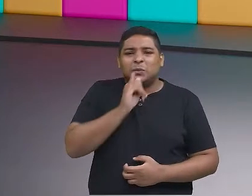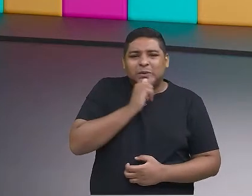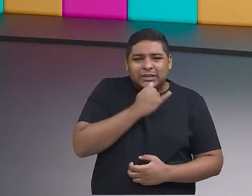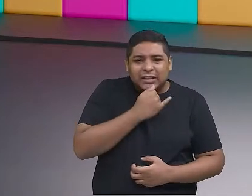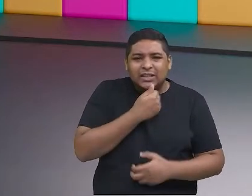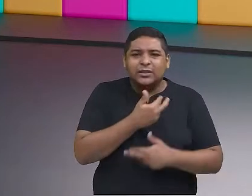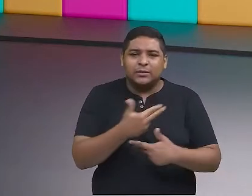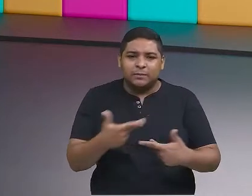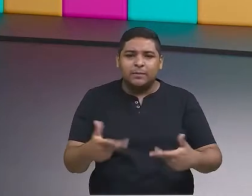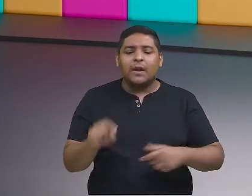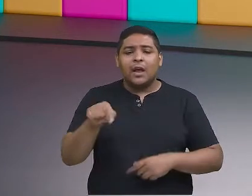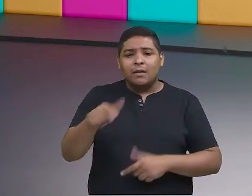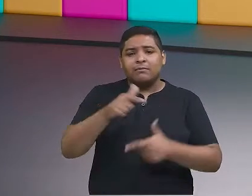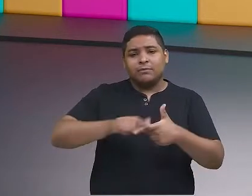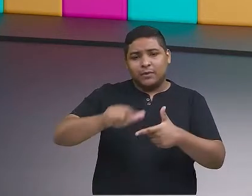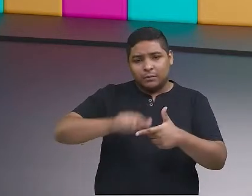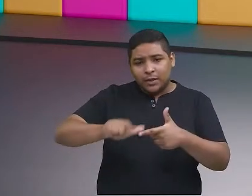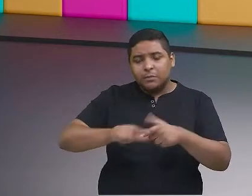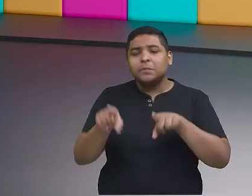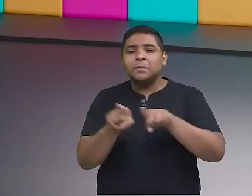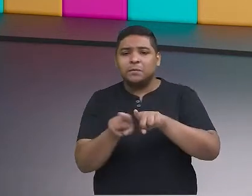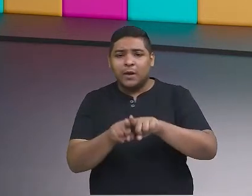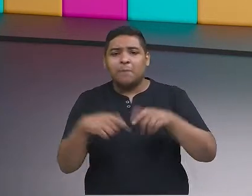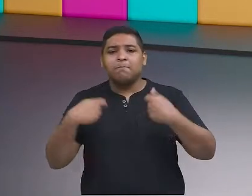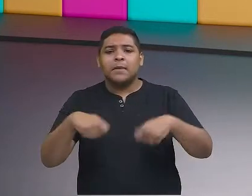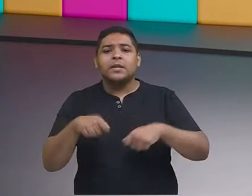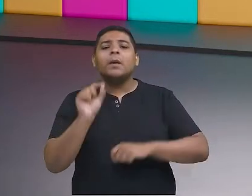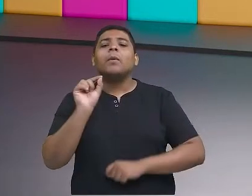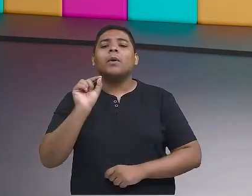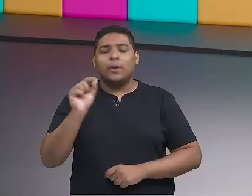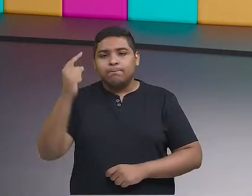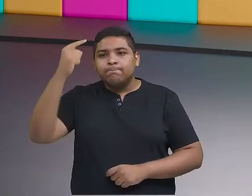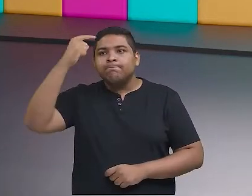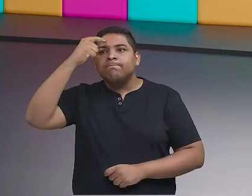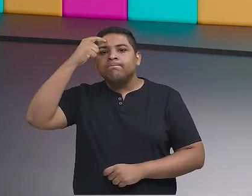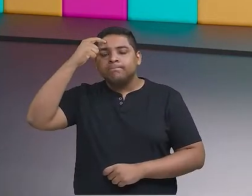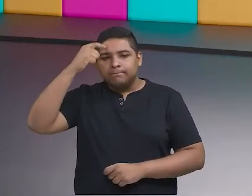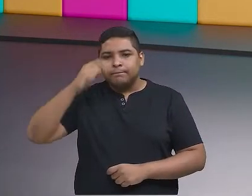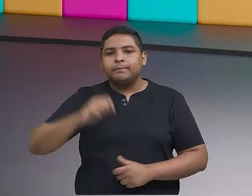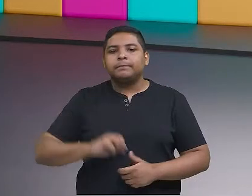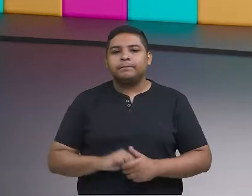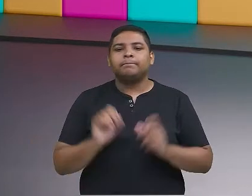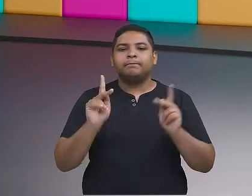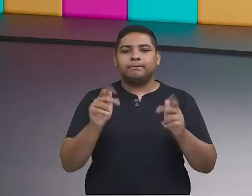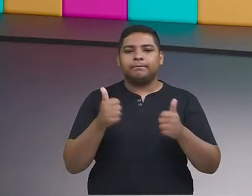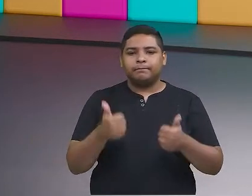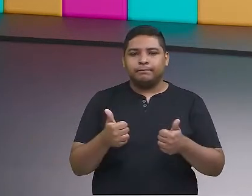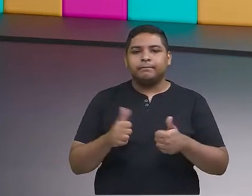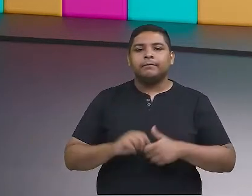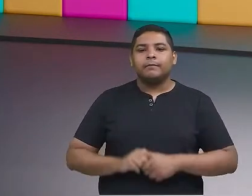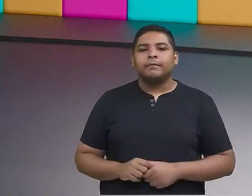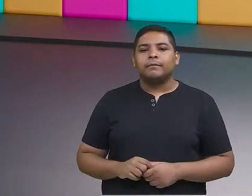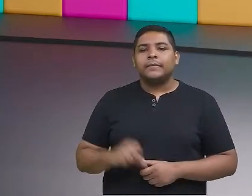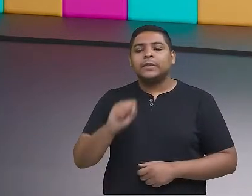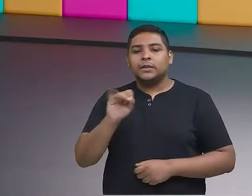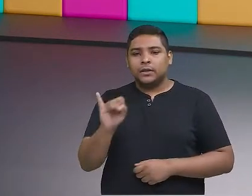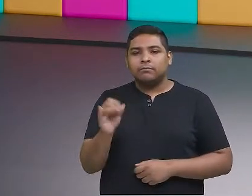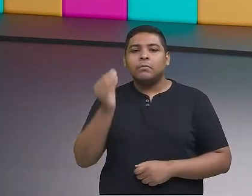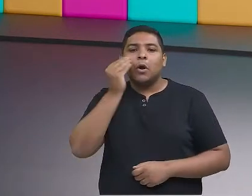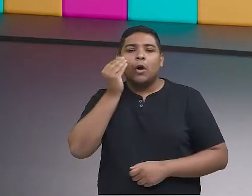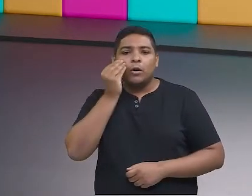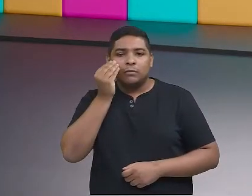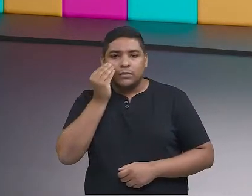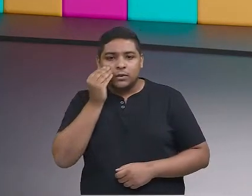essas situações que precisamos pensar, ok? Se a gente observar